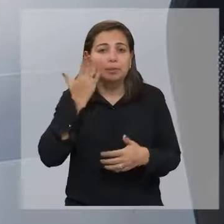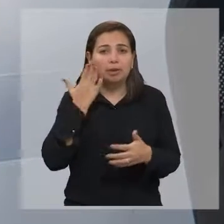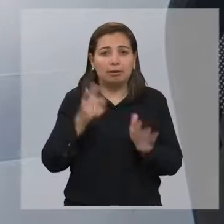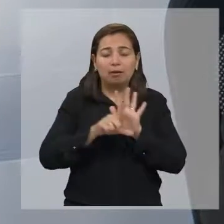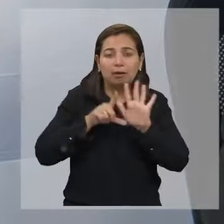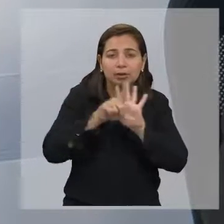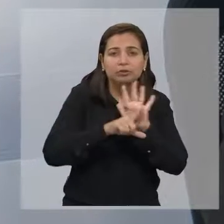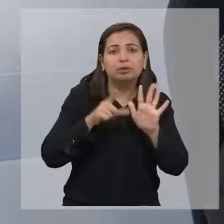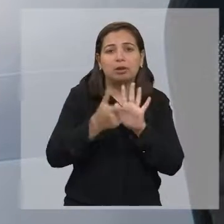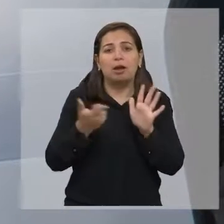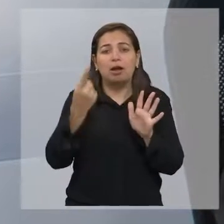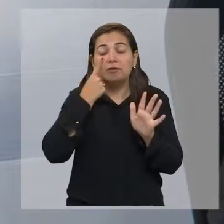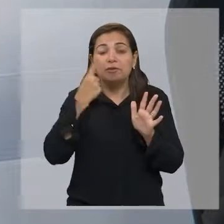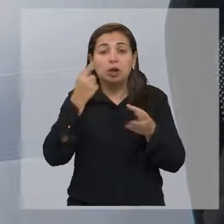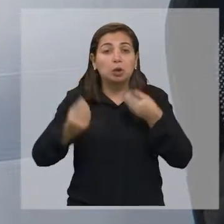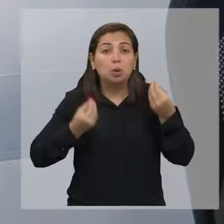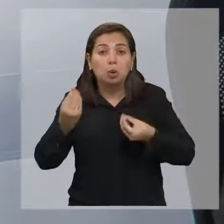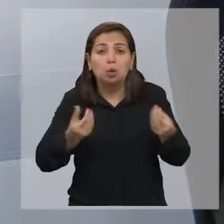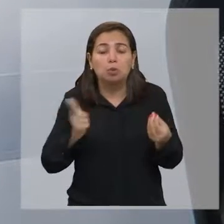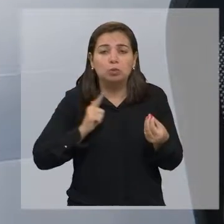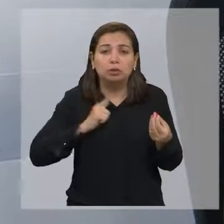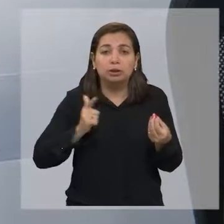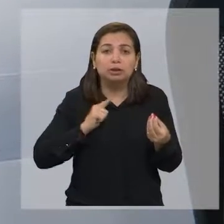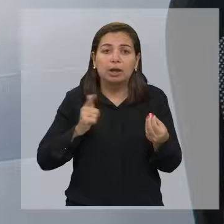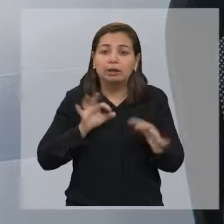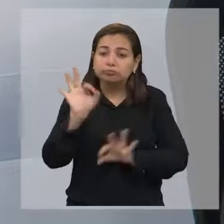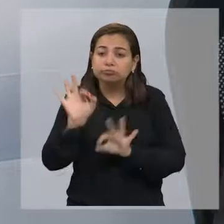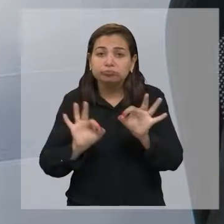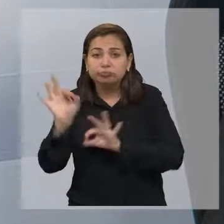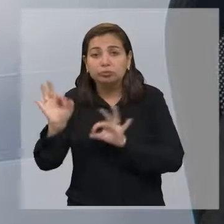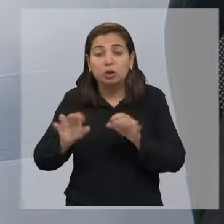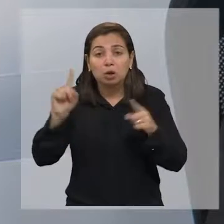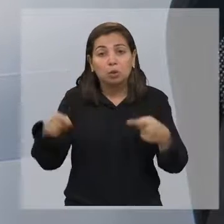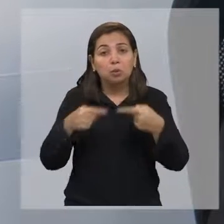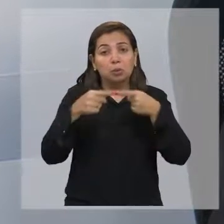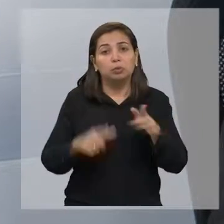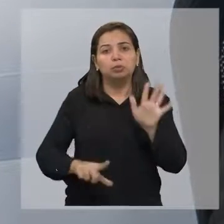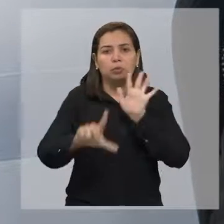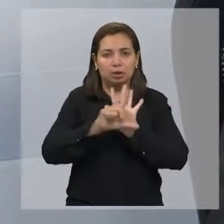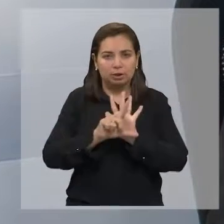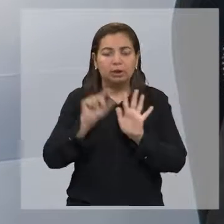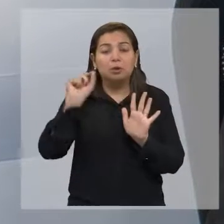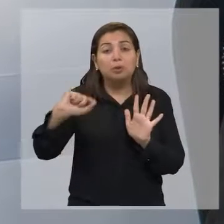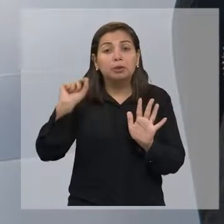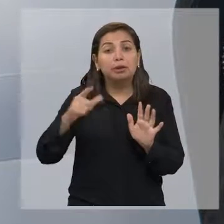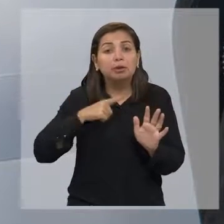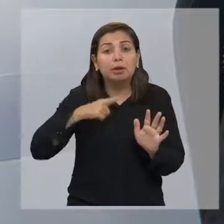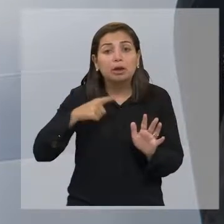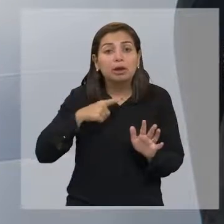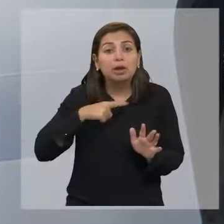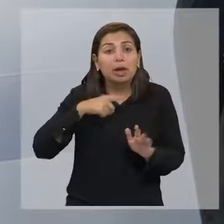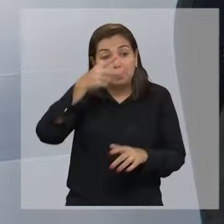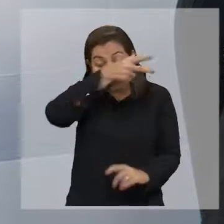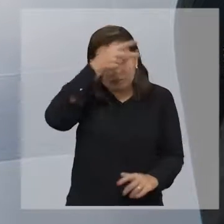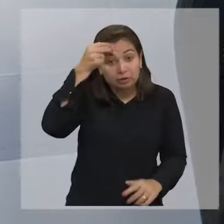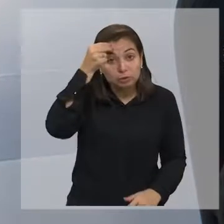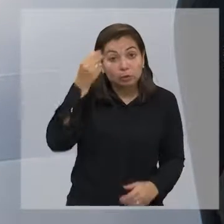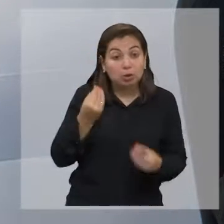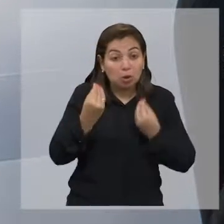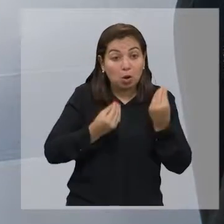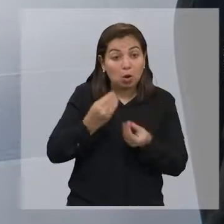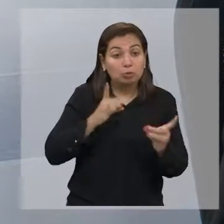conflitos sociais, ou de governar de acordo com as leis, talvez aquela função do Estado que mais dialogue com